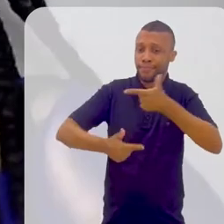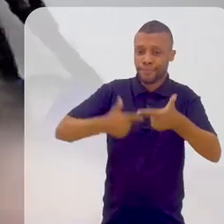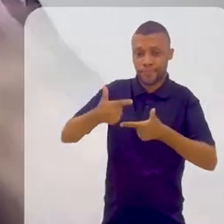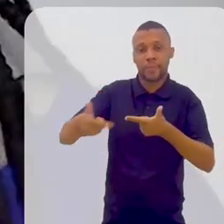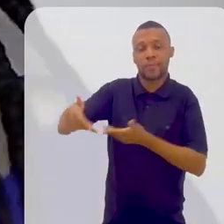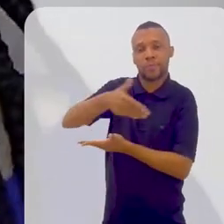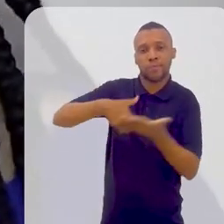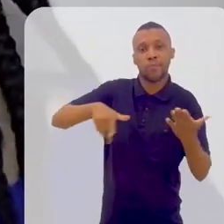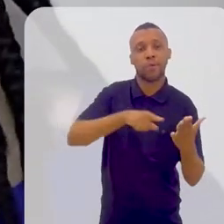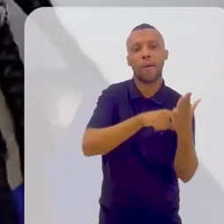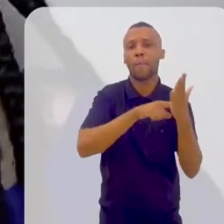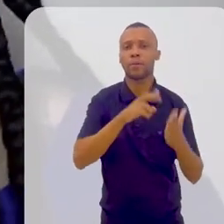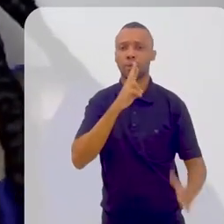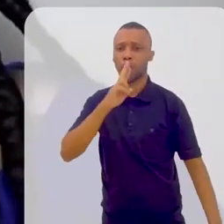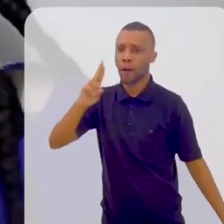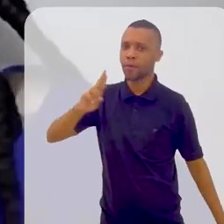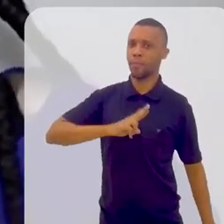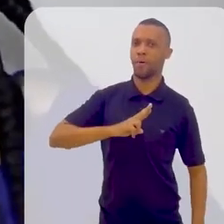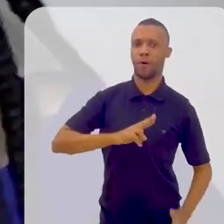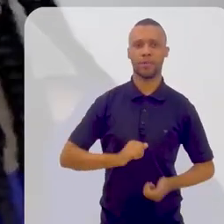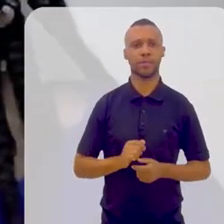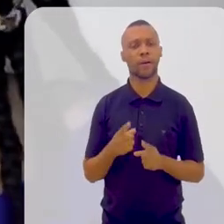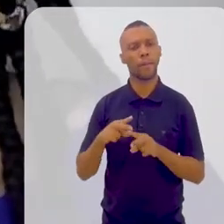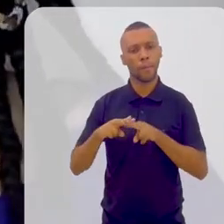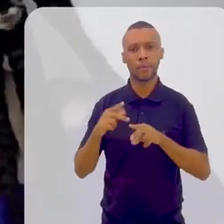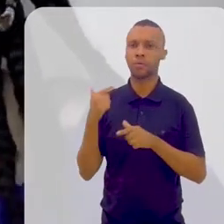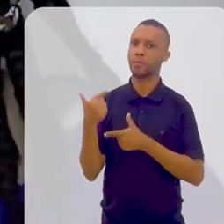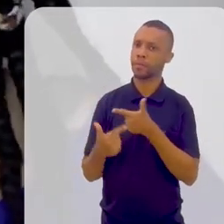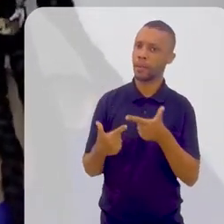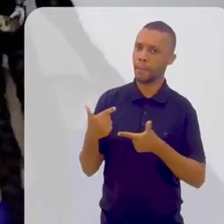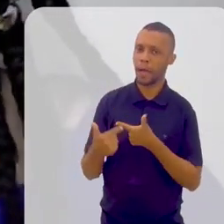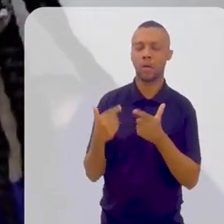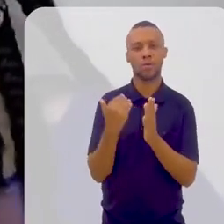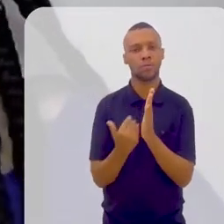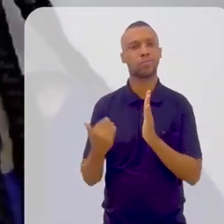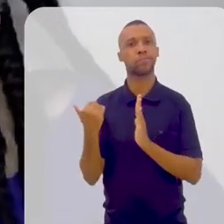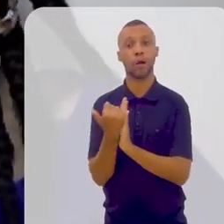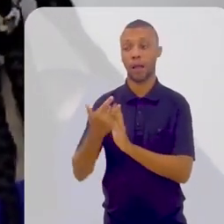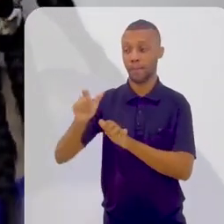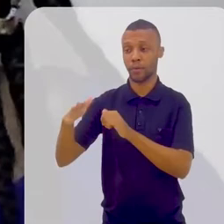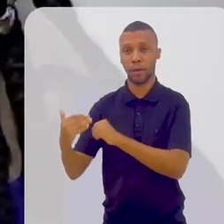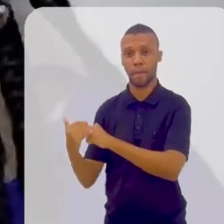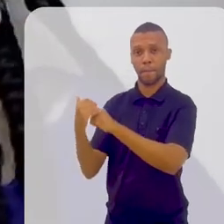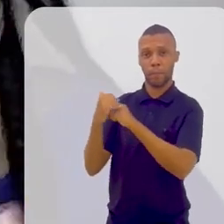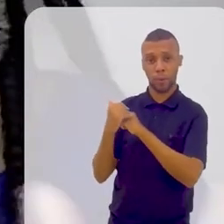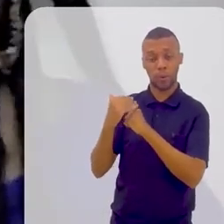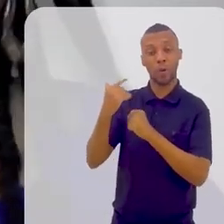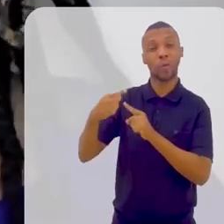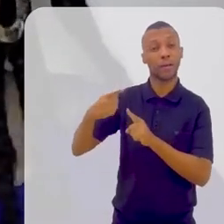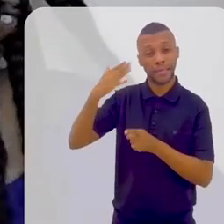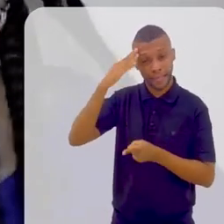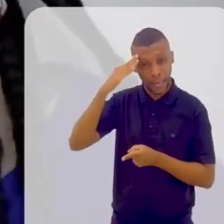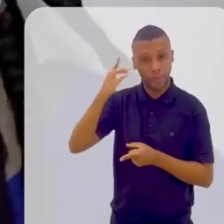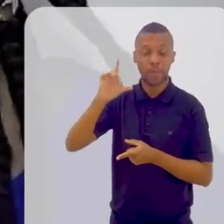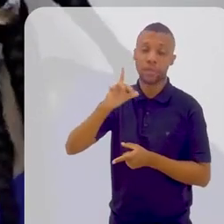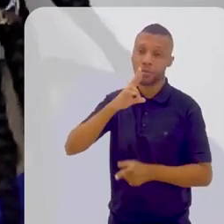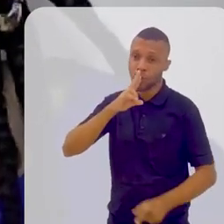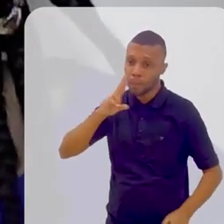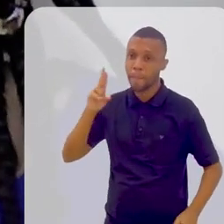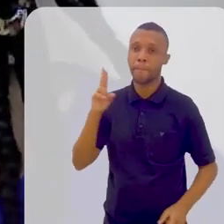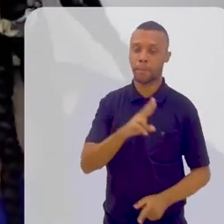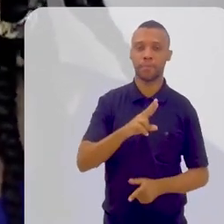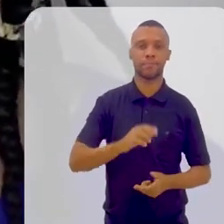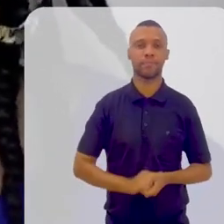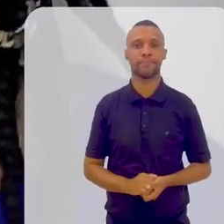que eu trabalhei a trazer resultado. Acho que por isso que eu trabalho tanto, que as pessoas procuram tanto meu trabalho, que sabem que de alguma forma eu vou